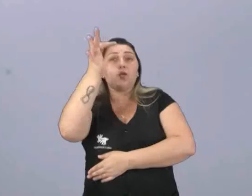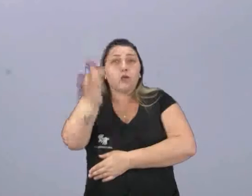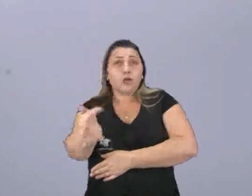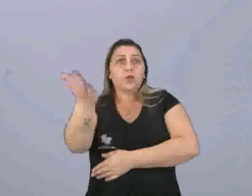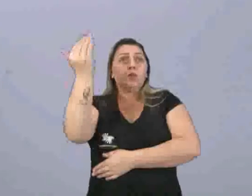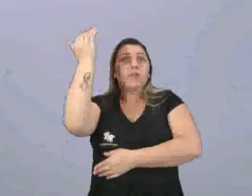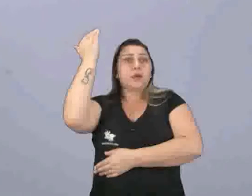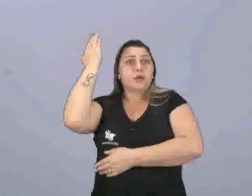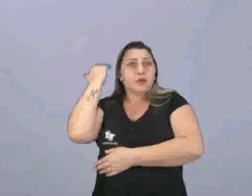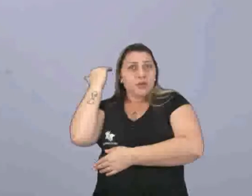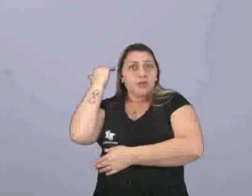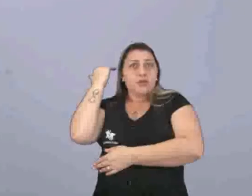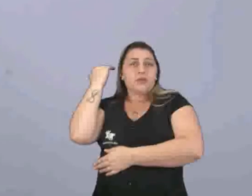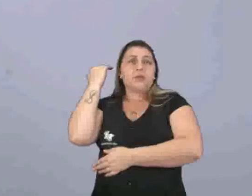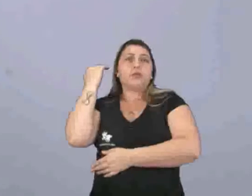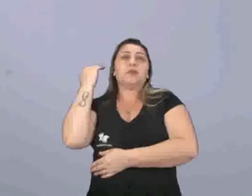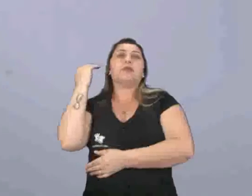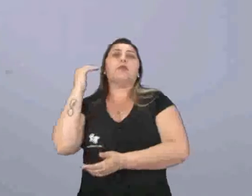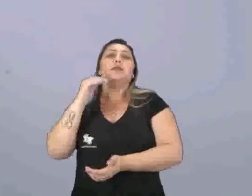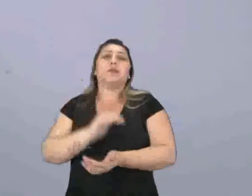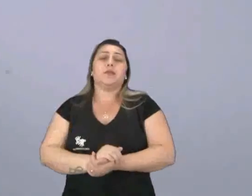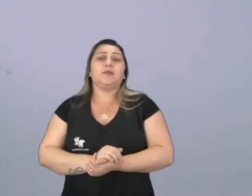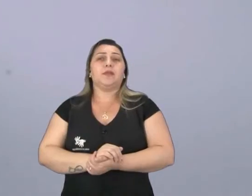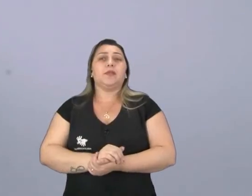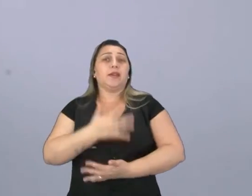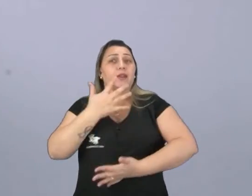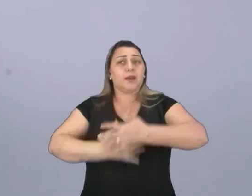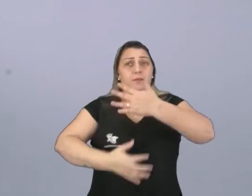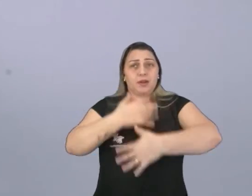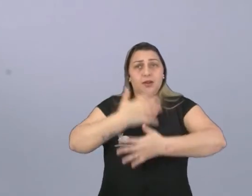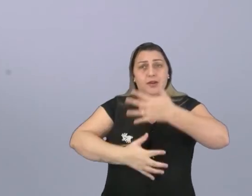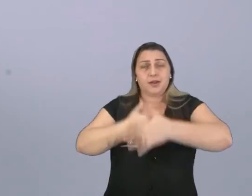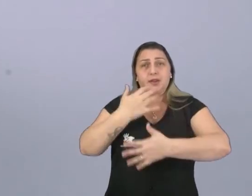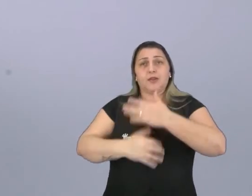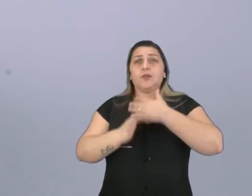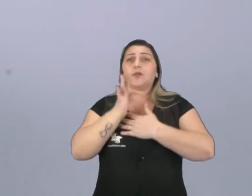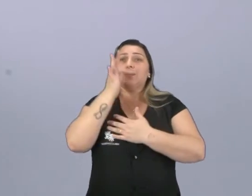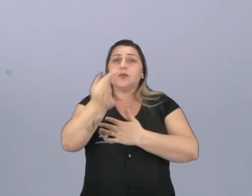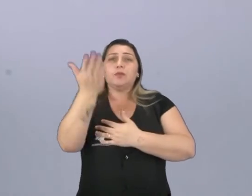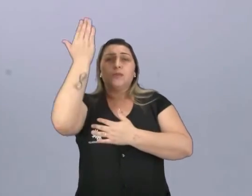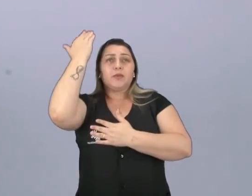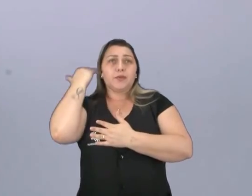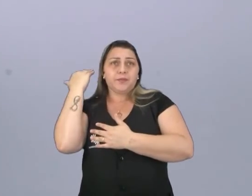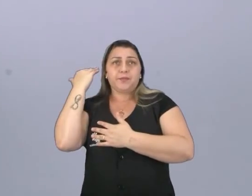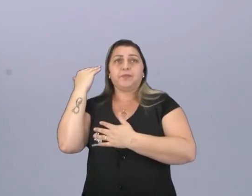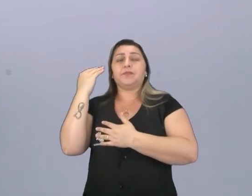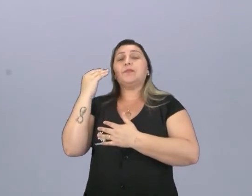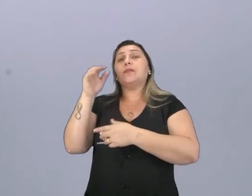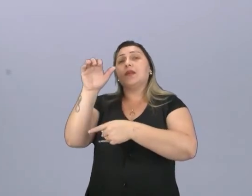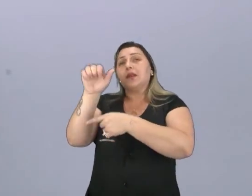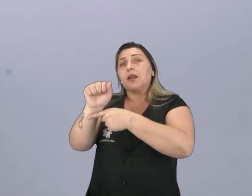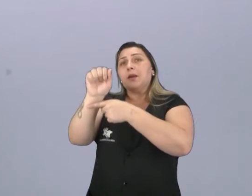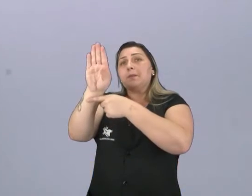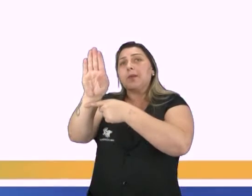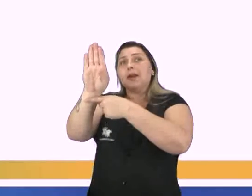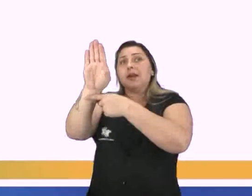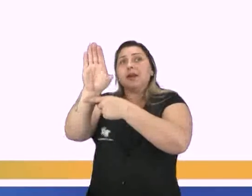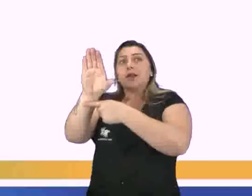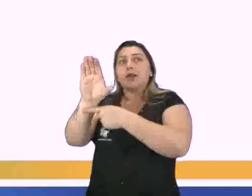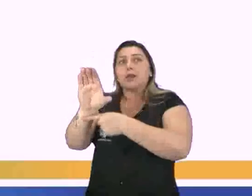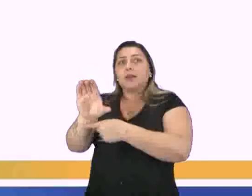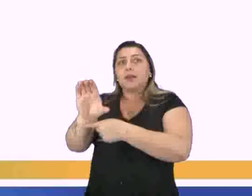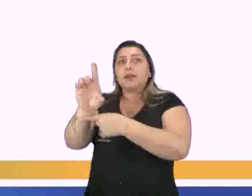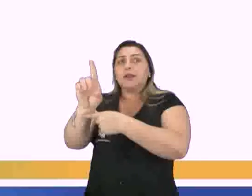futuro que ele vai ser impedido. Como ficaria no futuro do pretérito? Afinal, quem não